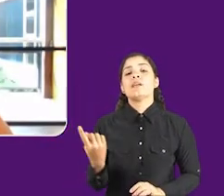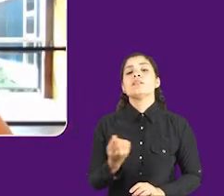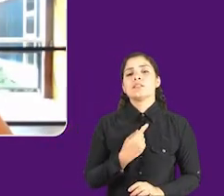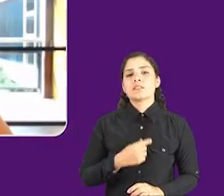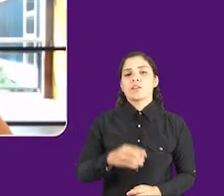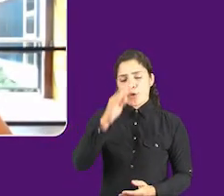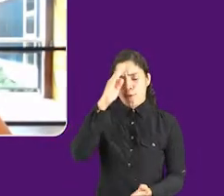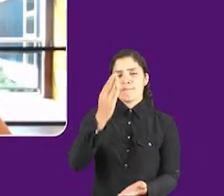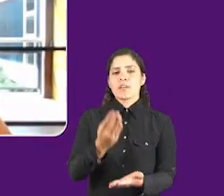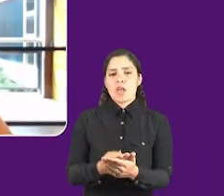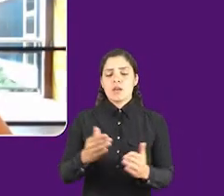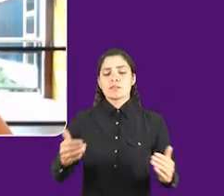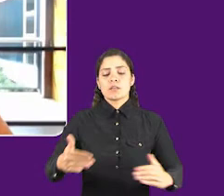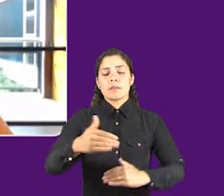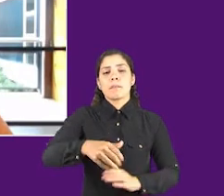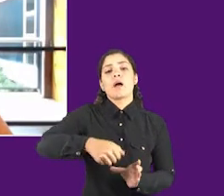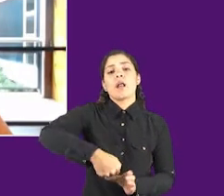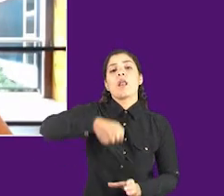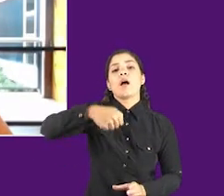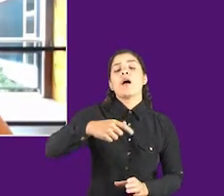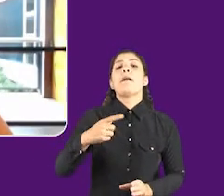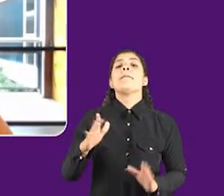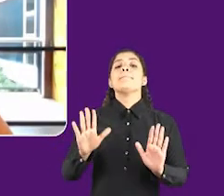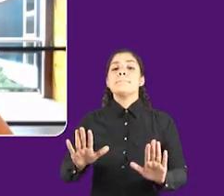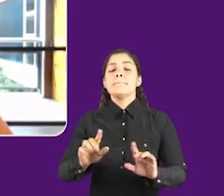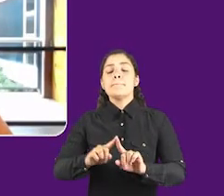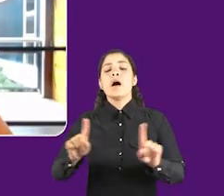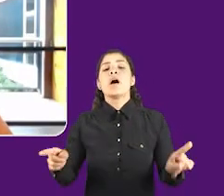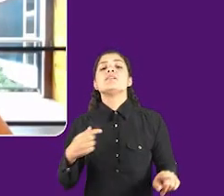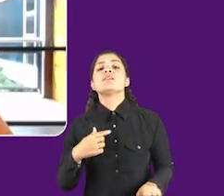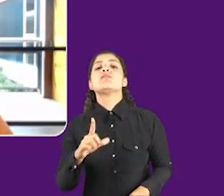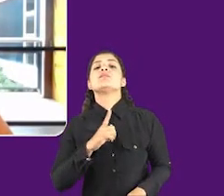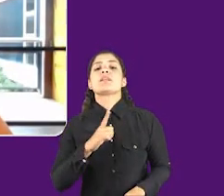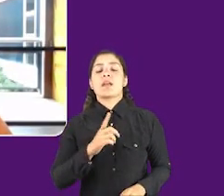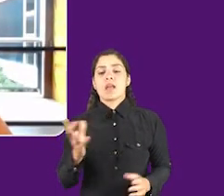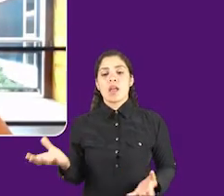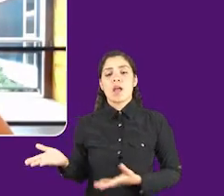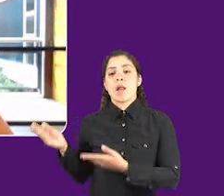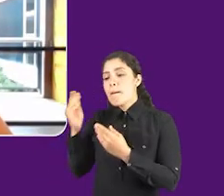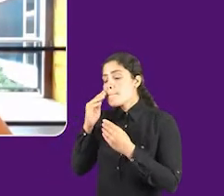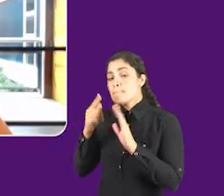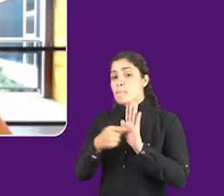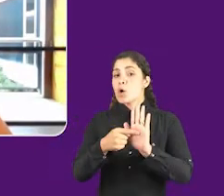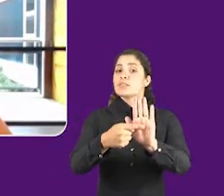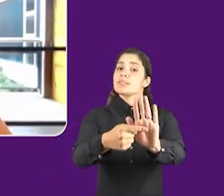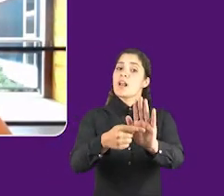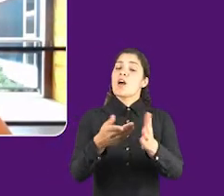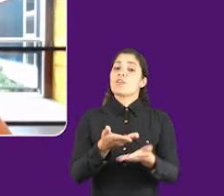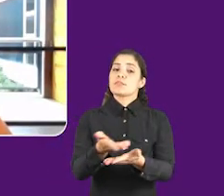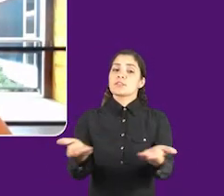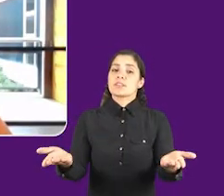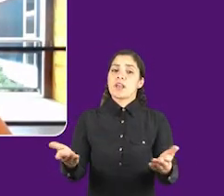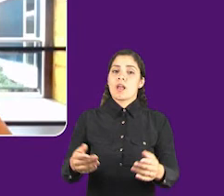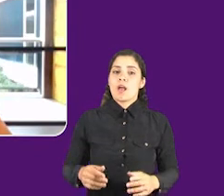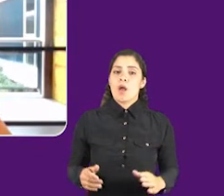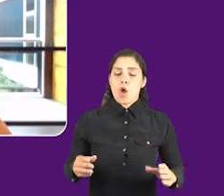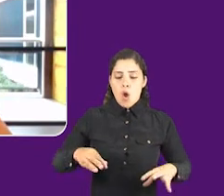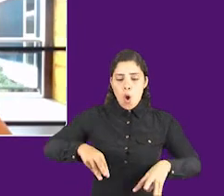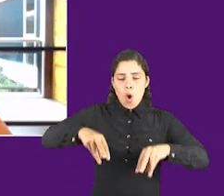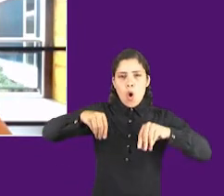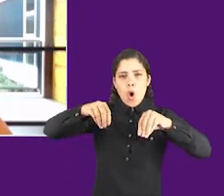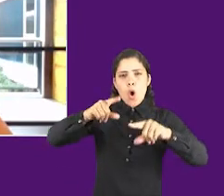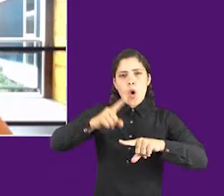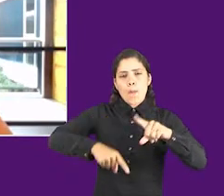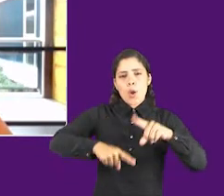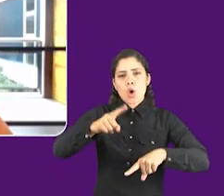mas eu queria também trazer um aspecto mais amplo a questão dos materiais utilizados nos produtos das roupas onde que existe essa